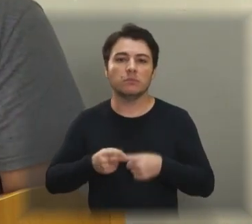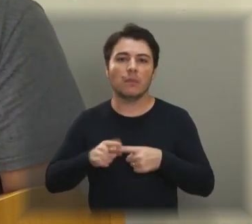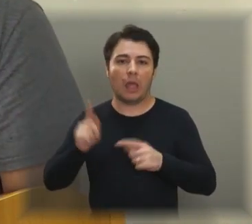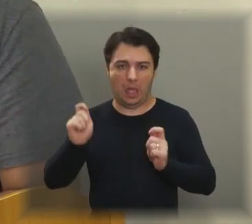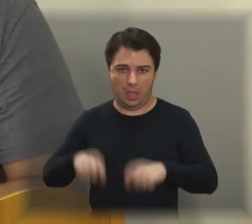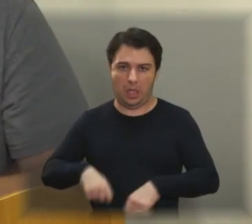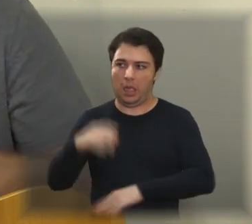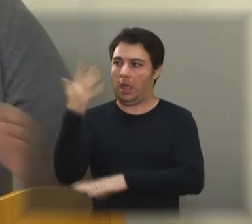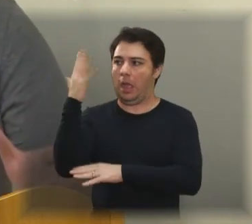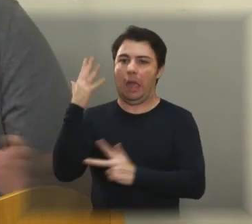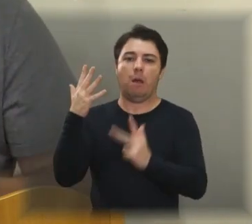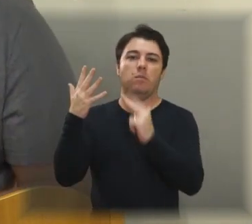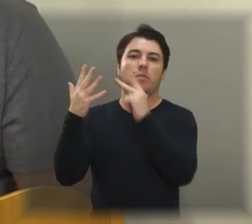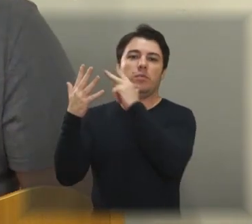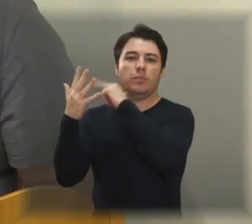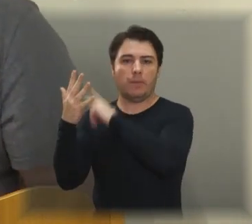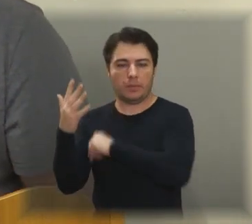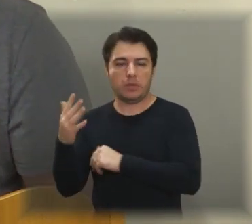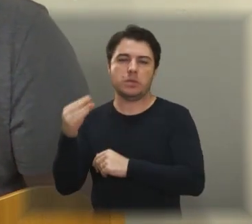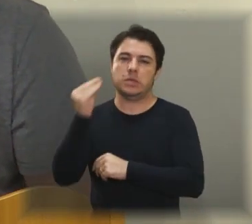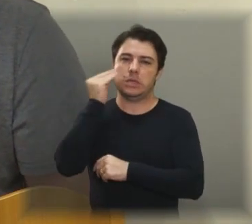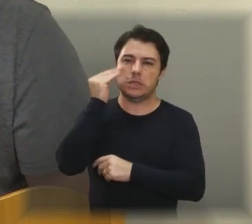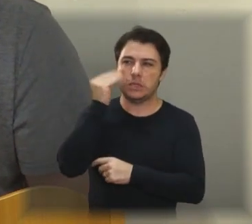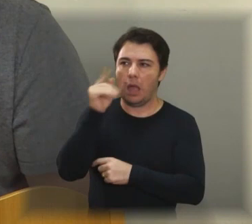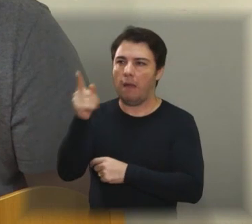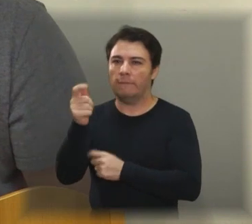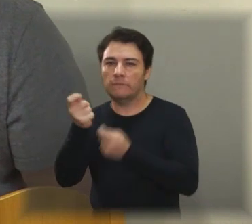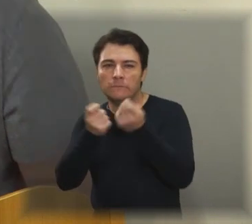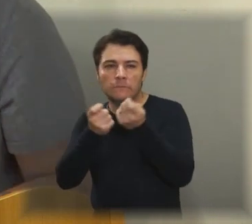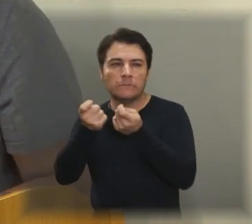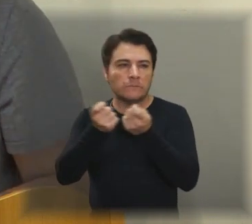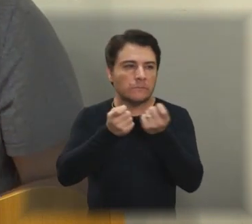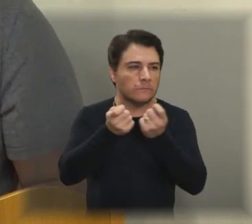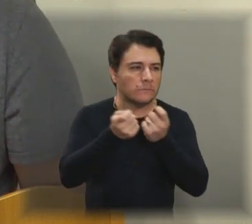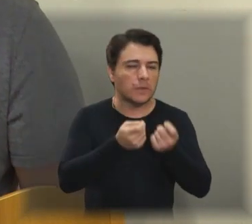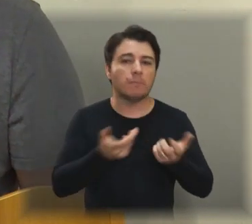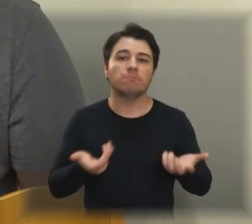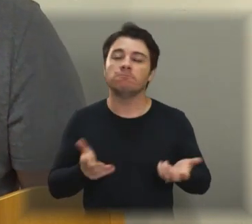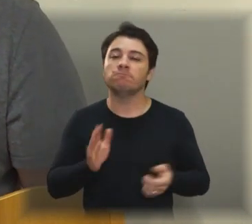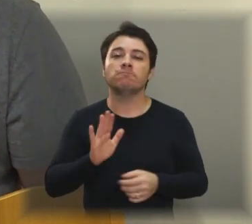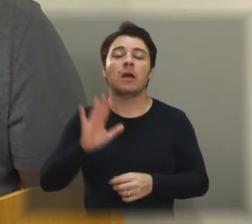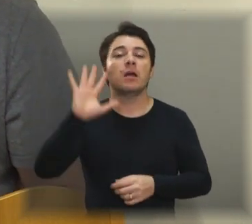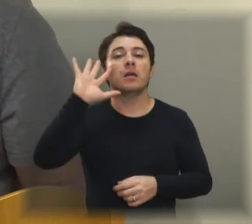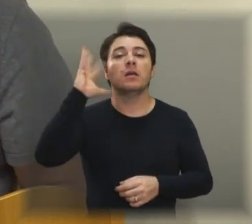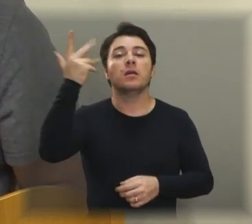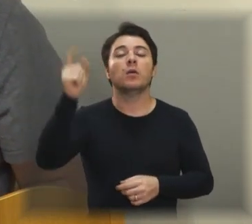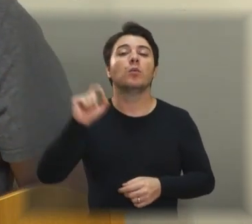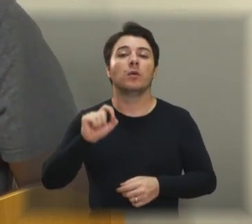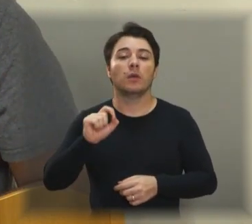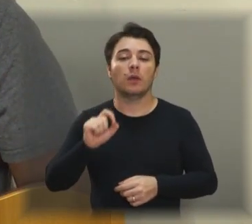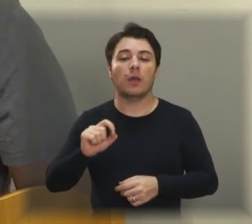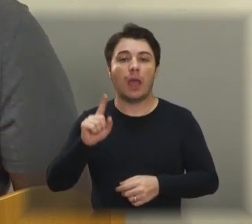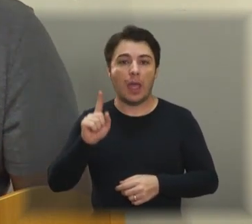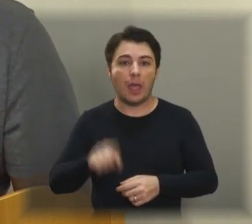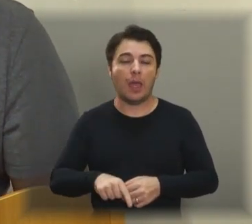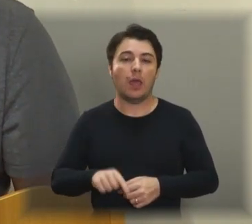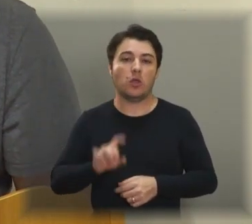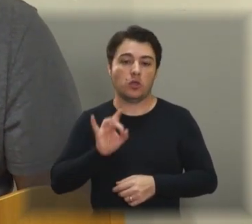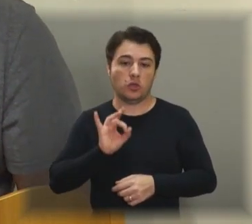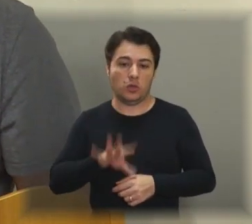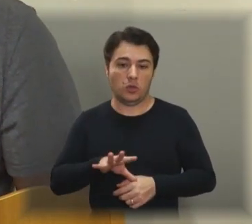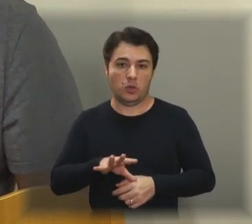rodando um pouco mais algumas rebaixando outras trocando outras só que a solução não pode ser uma